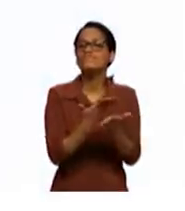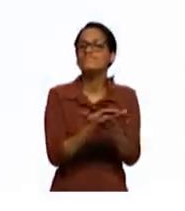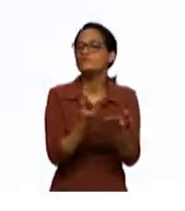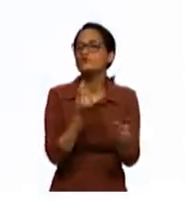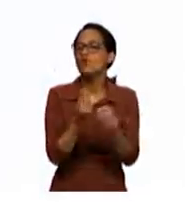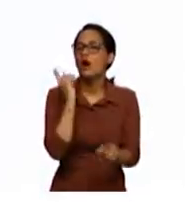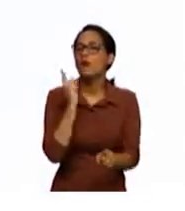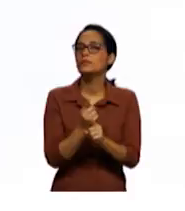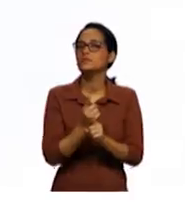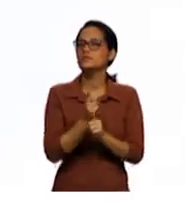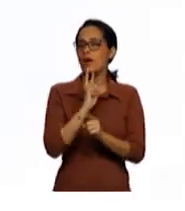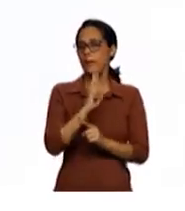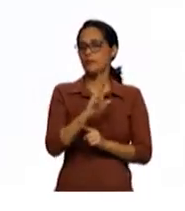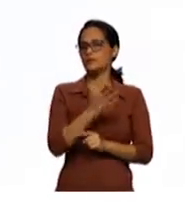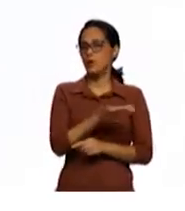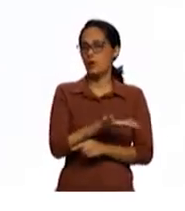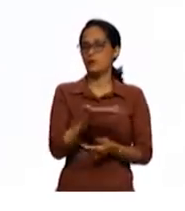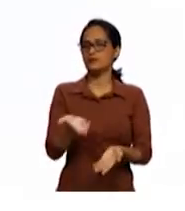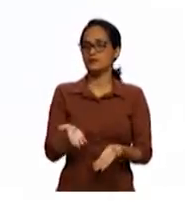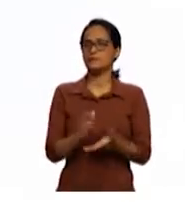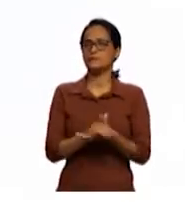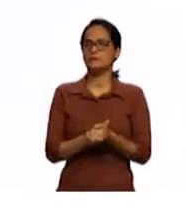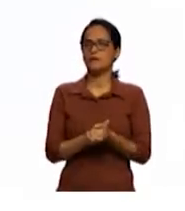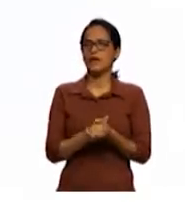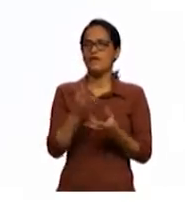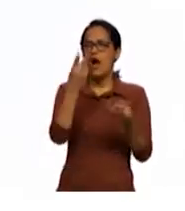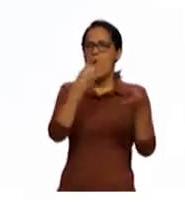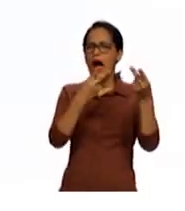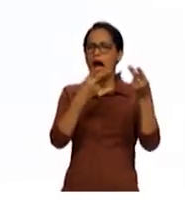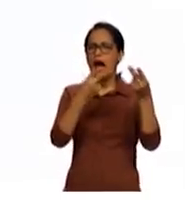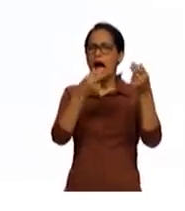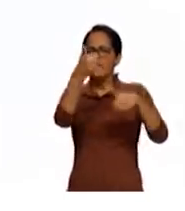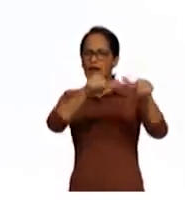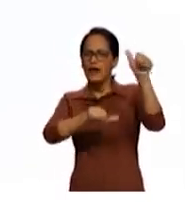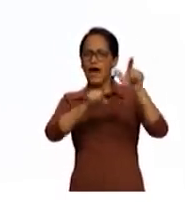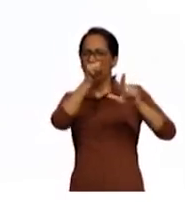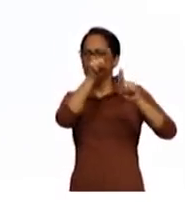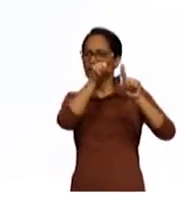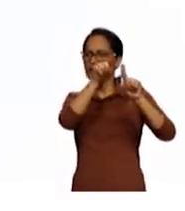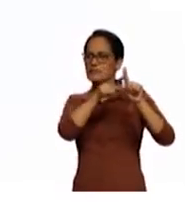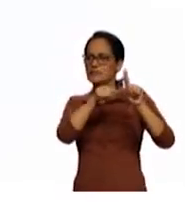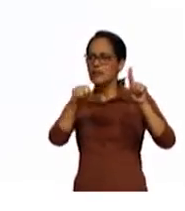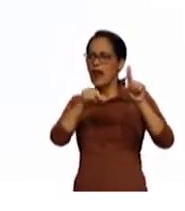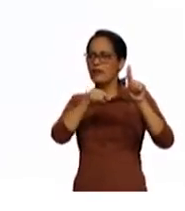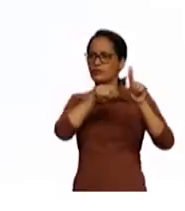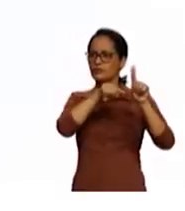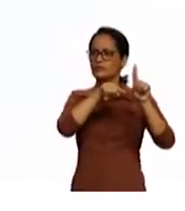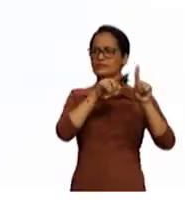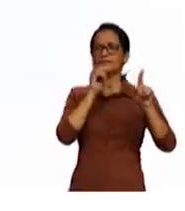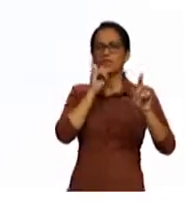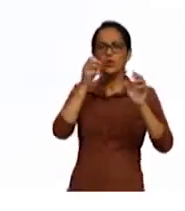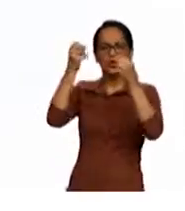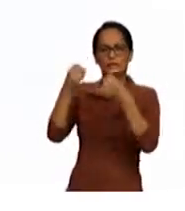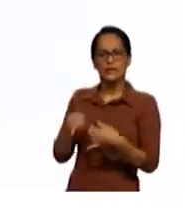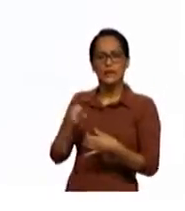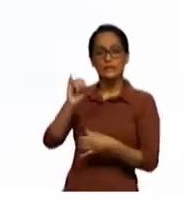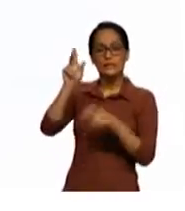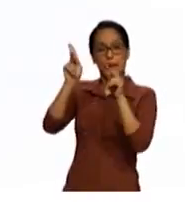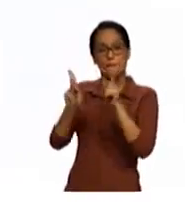gente vai saber isso? Vamos analisar esse primeiro gráfico aqui. Eu estou falando que o indivíduo sedentário